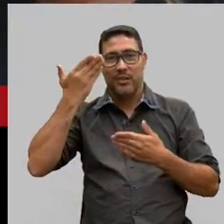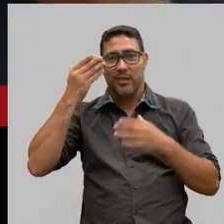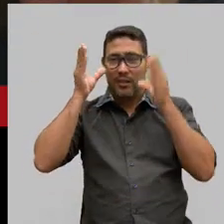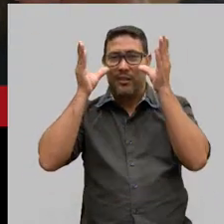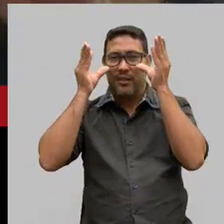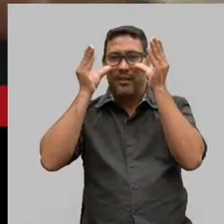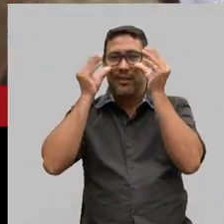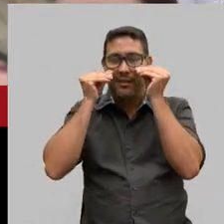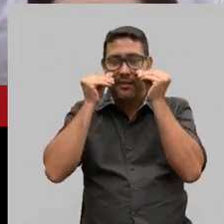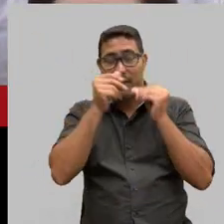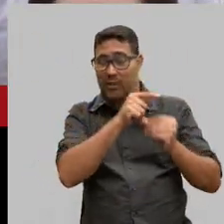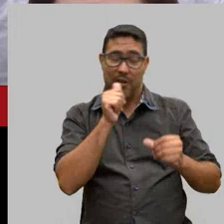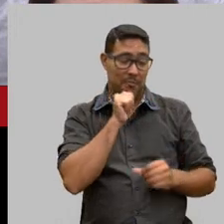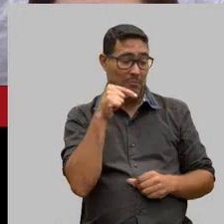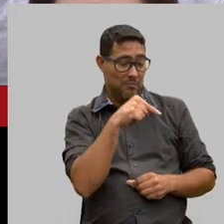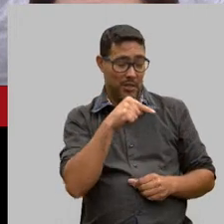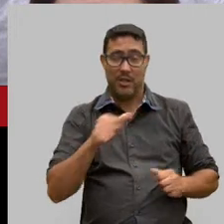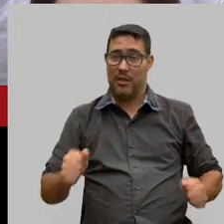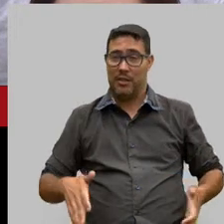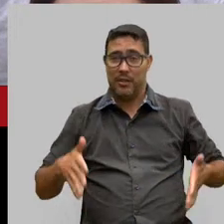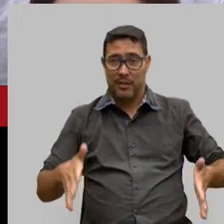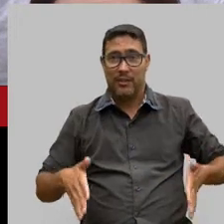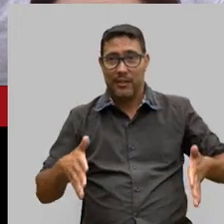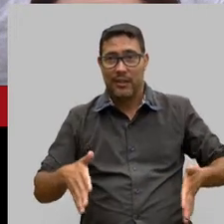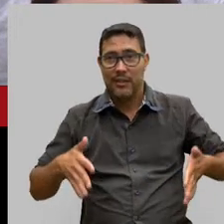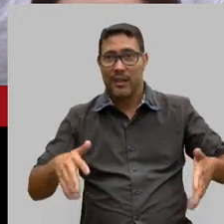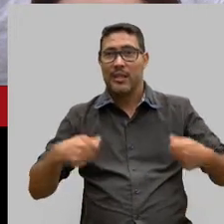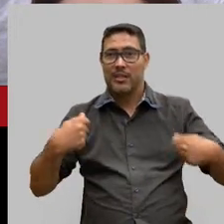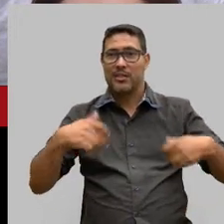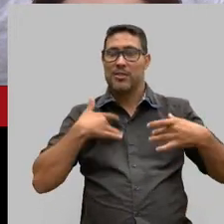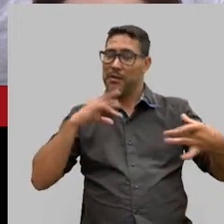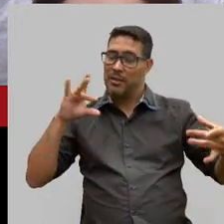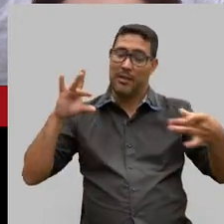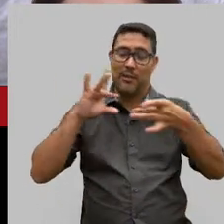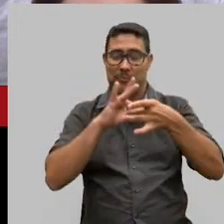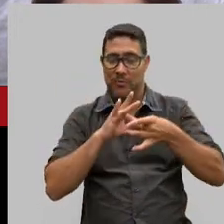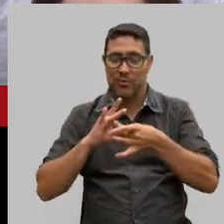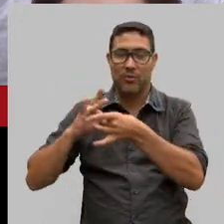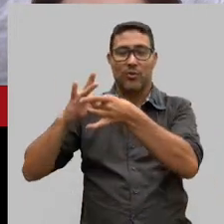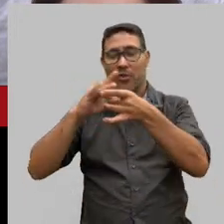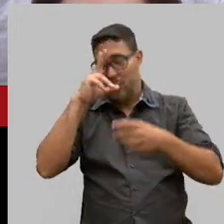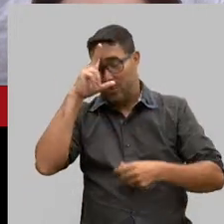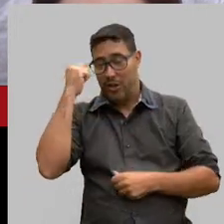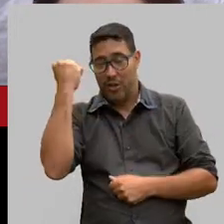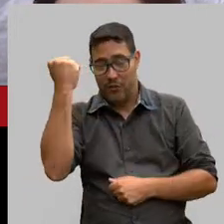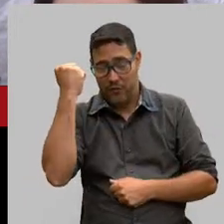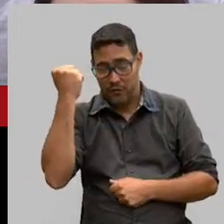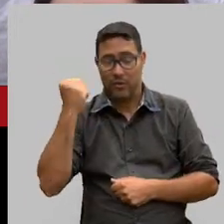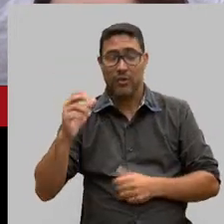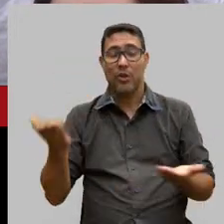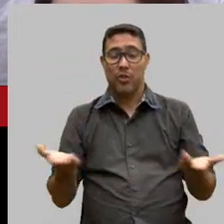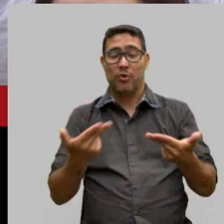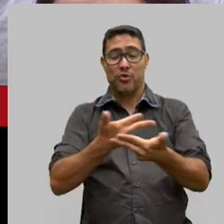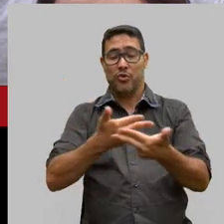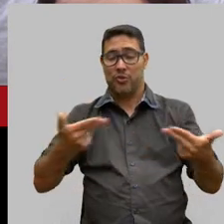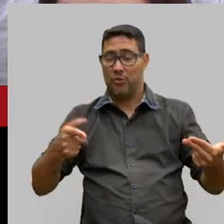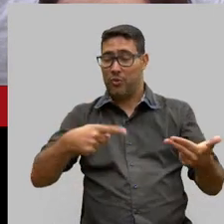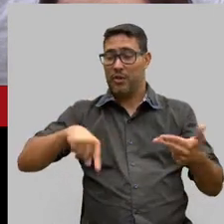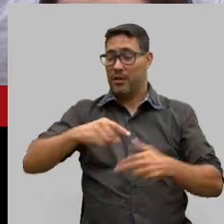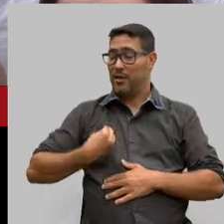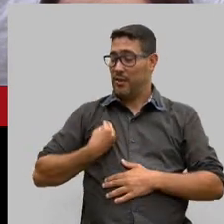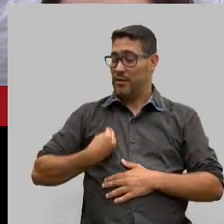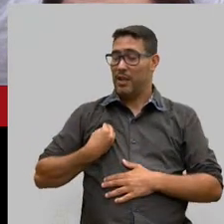Terezinha que é cadeirante e nós precisamos unir forças para que os mecanismos de existentes possam garantir a